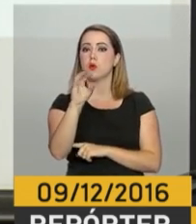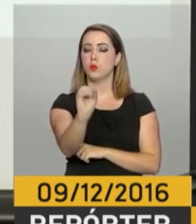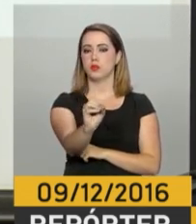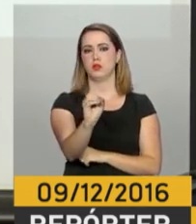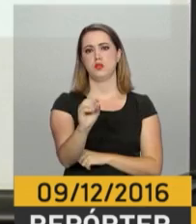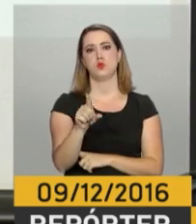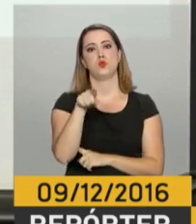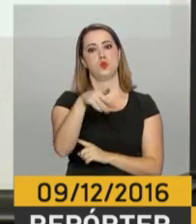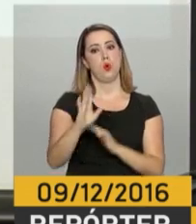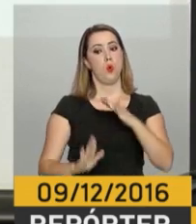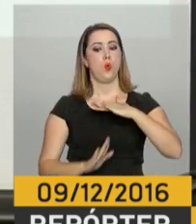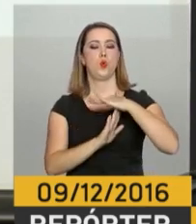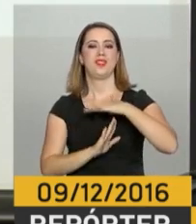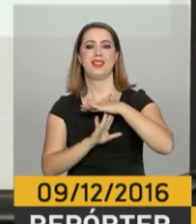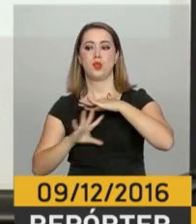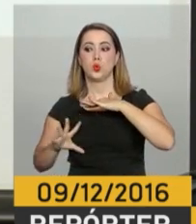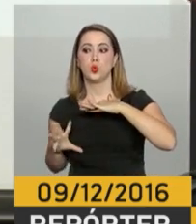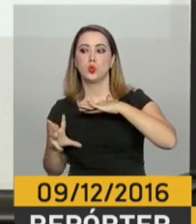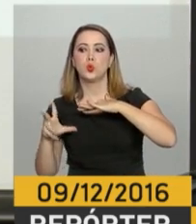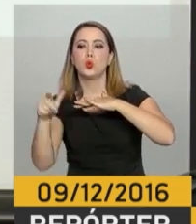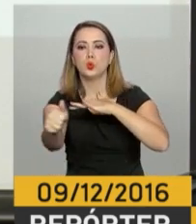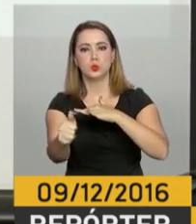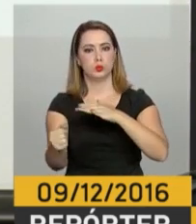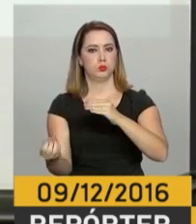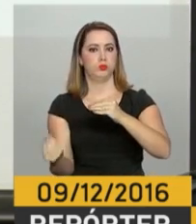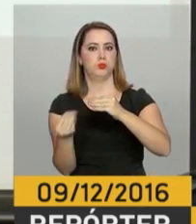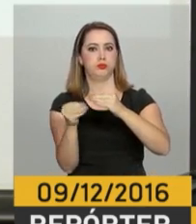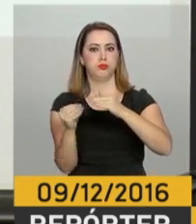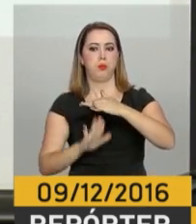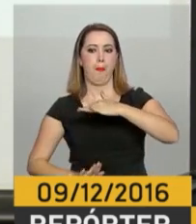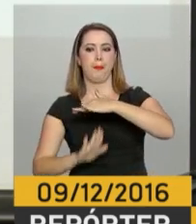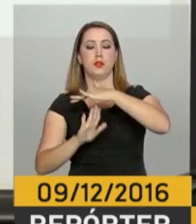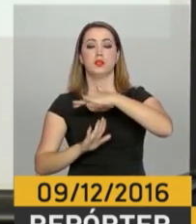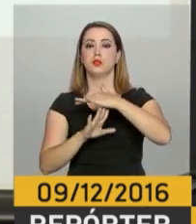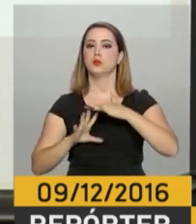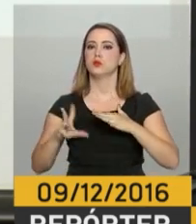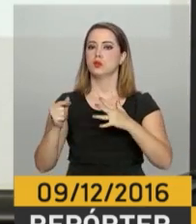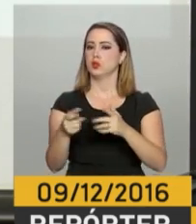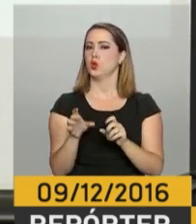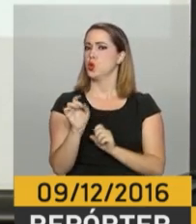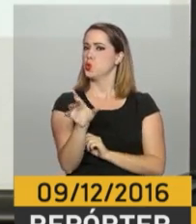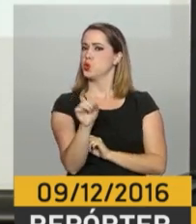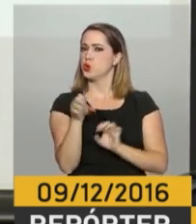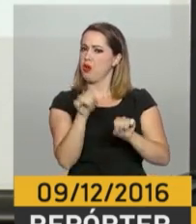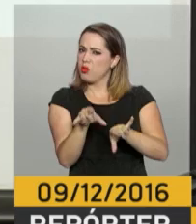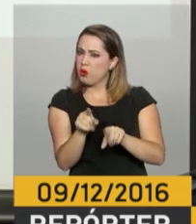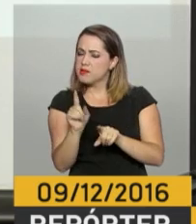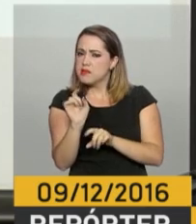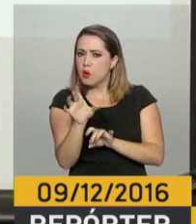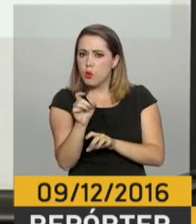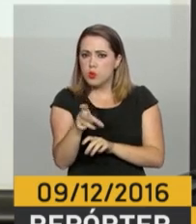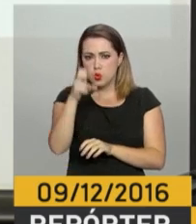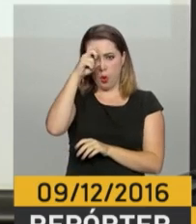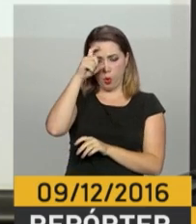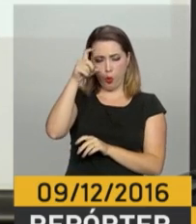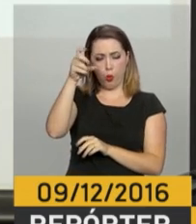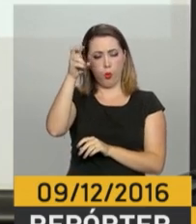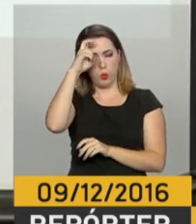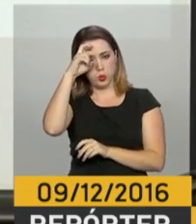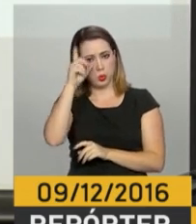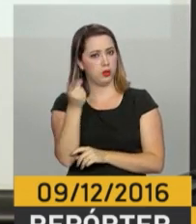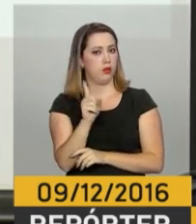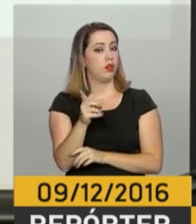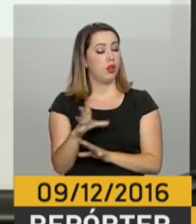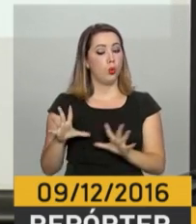não é um teto para a educação, um teto para a saúde, um teto para a cultura, é um teto geral. Então, há, naturalmente,